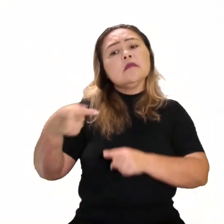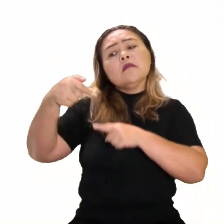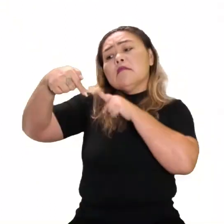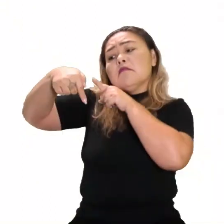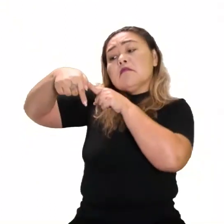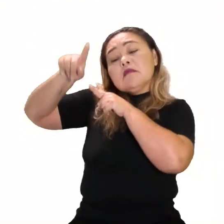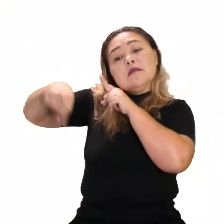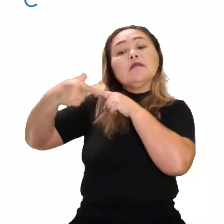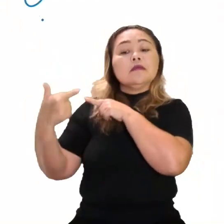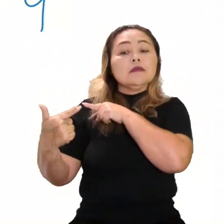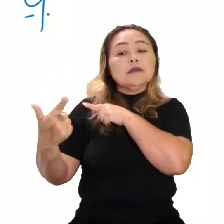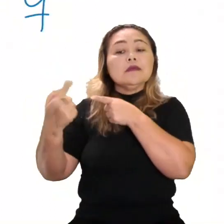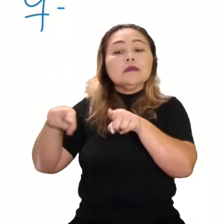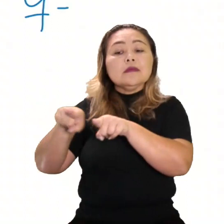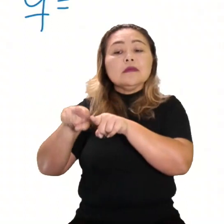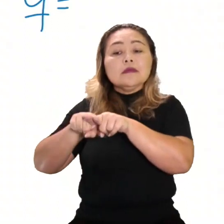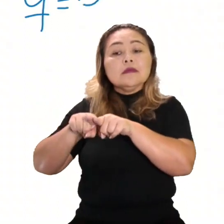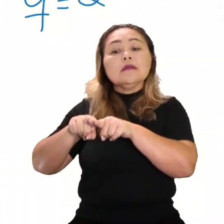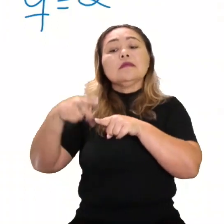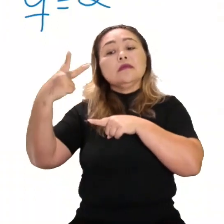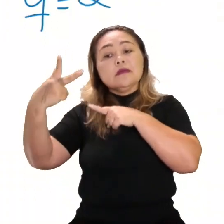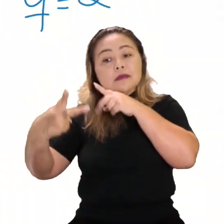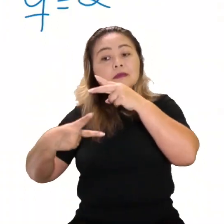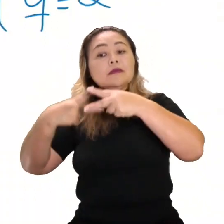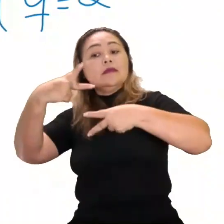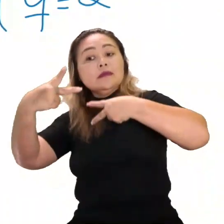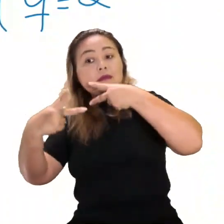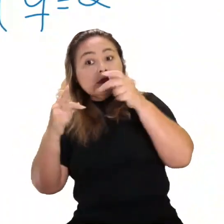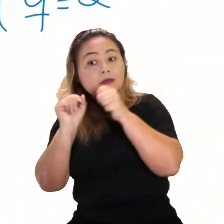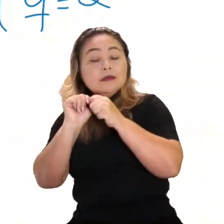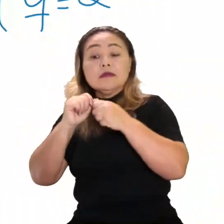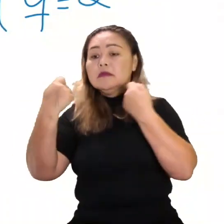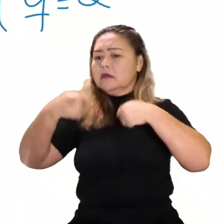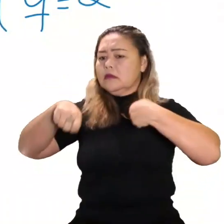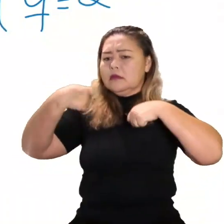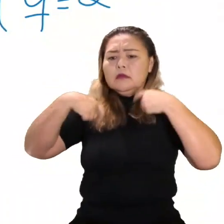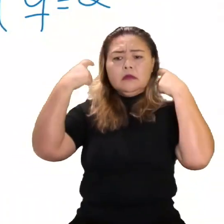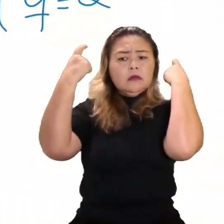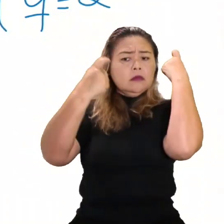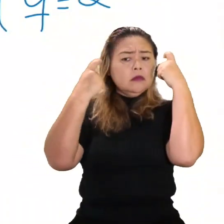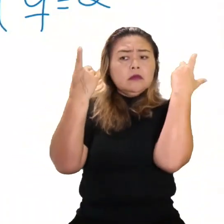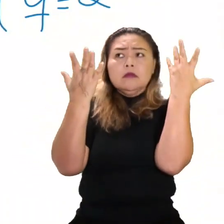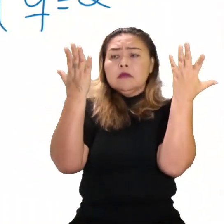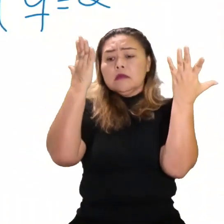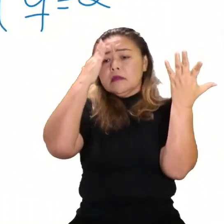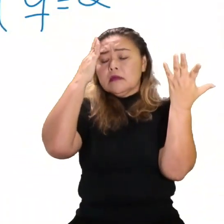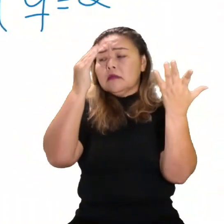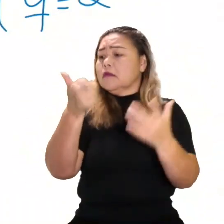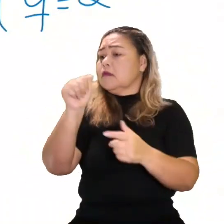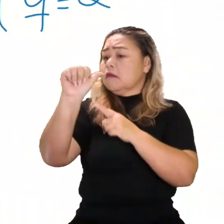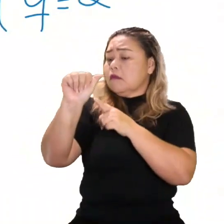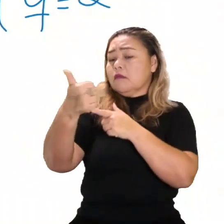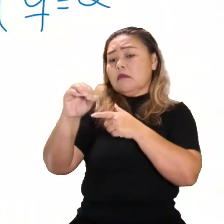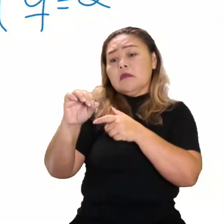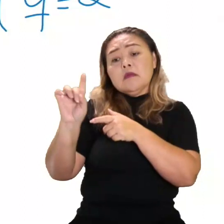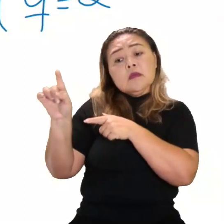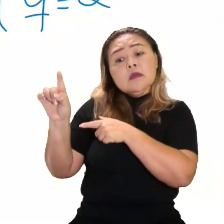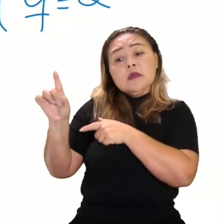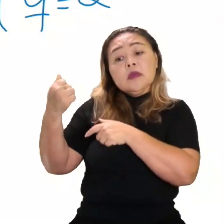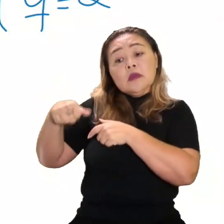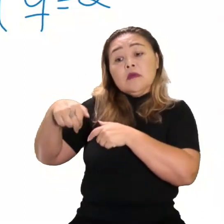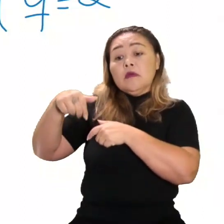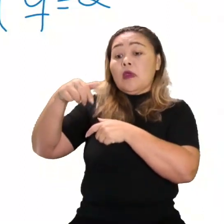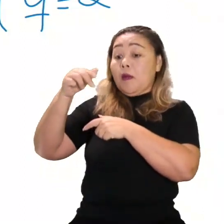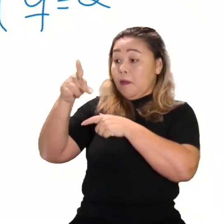razão também é 2, 2 né? também. Tá indo de 2 em 2 ali. Pronto. Nem preciso me preocupar de saber quem é o A10. Aqui na